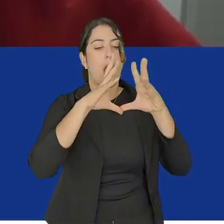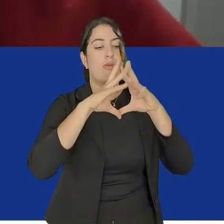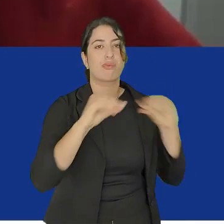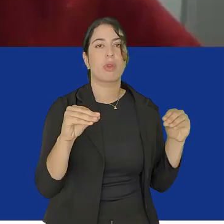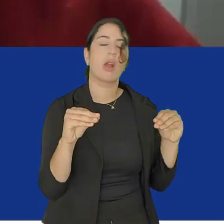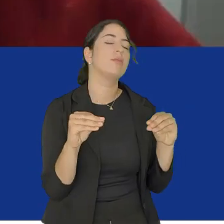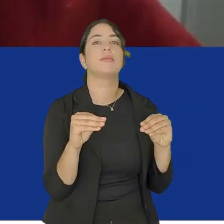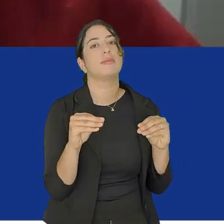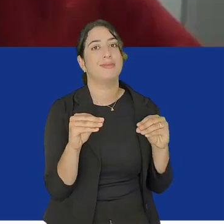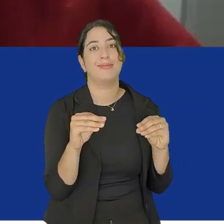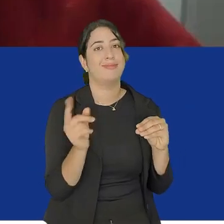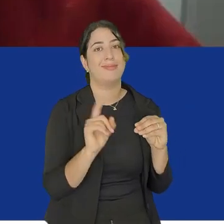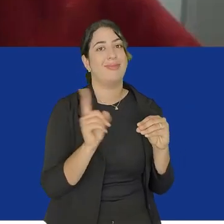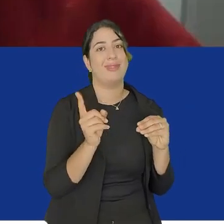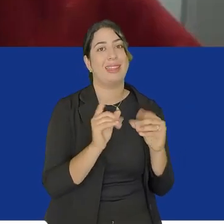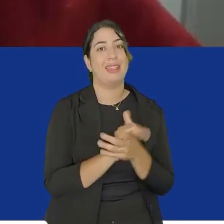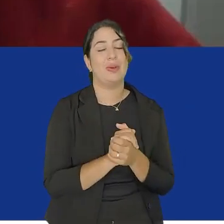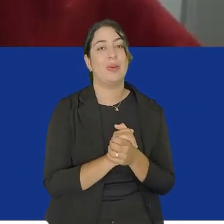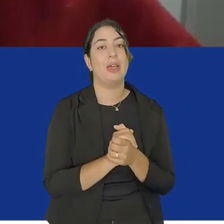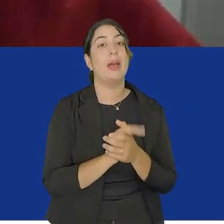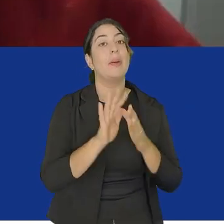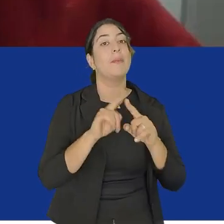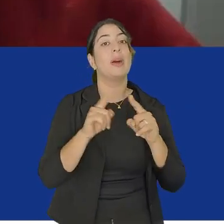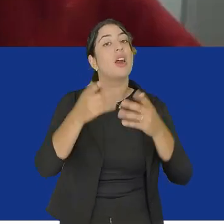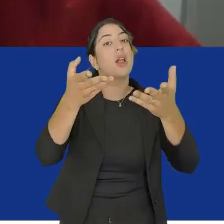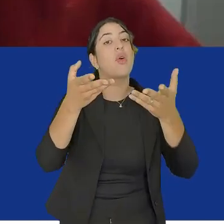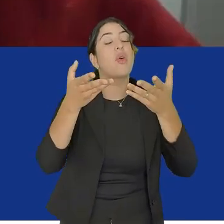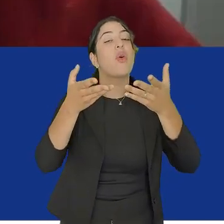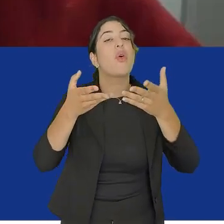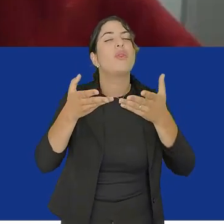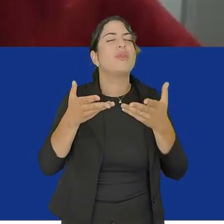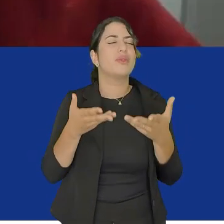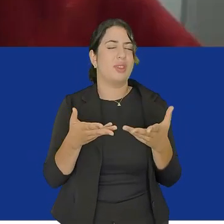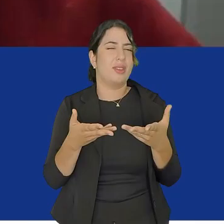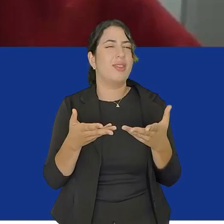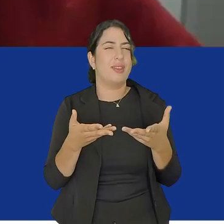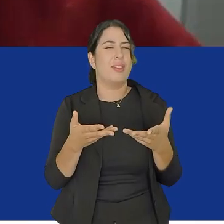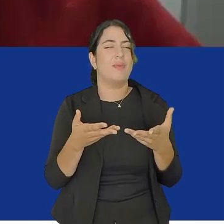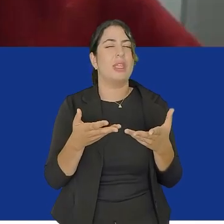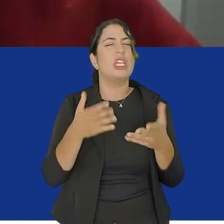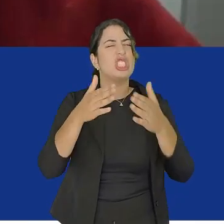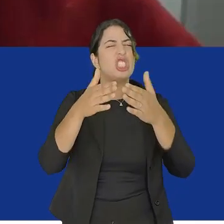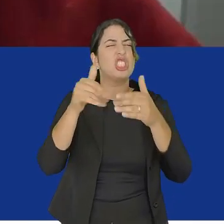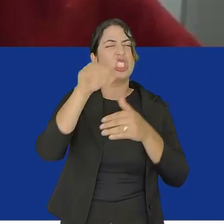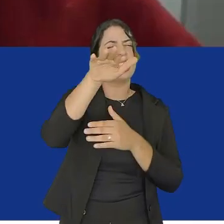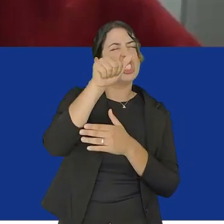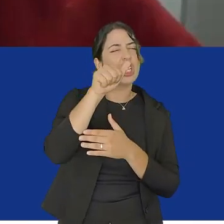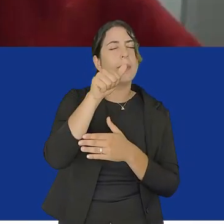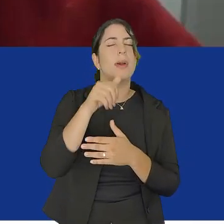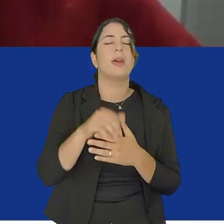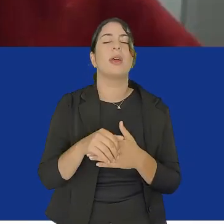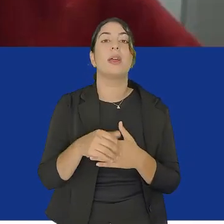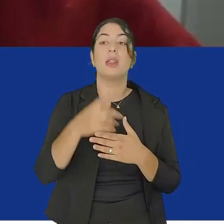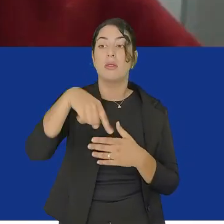mesmas. Elas trazem um convite, uma convocação, né? Mais do que um convite, é uma convocação de